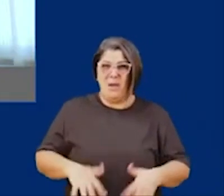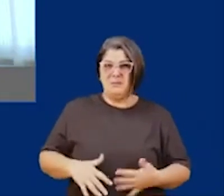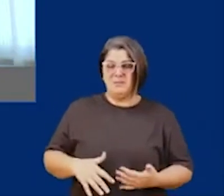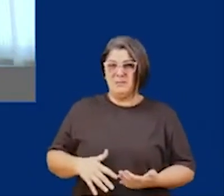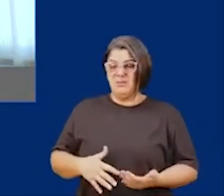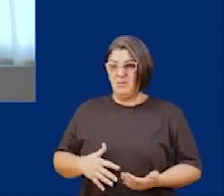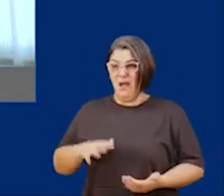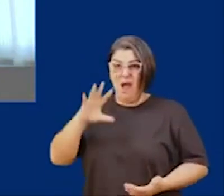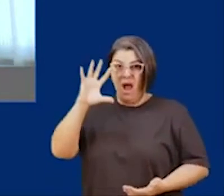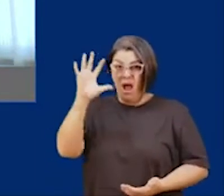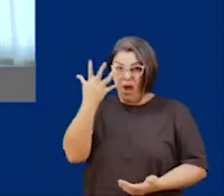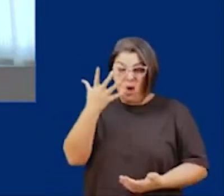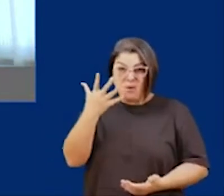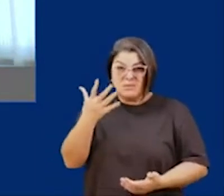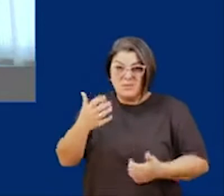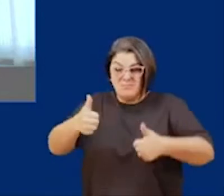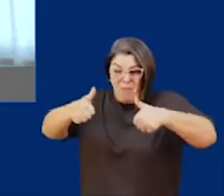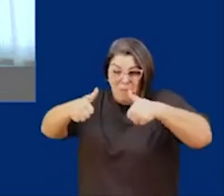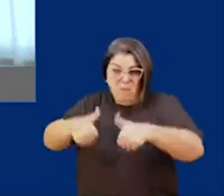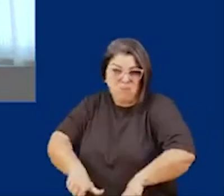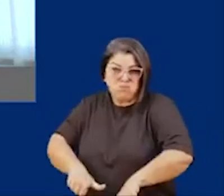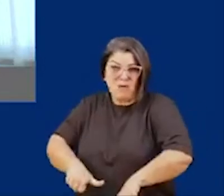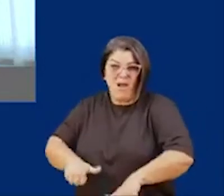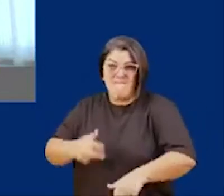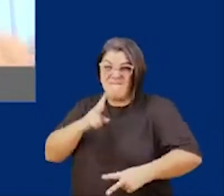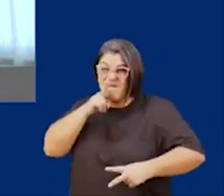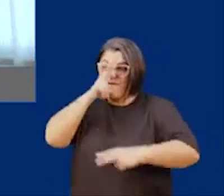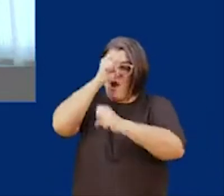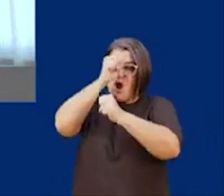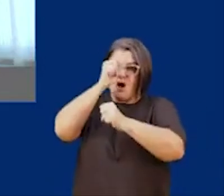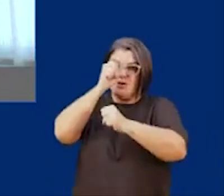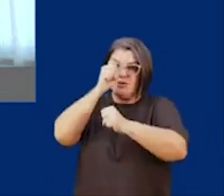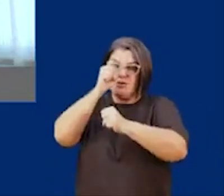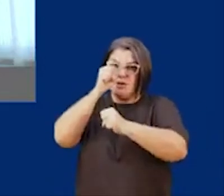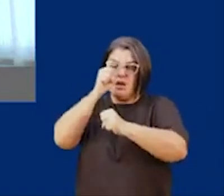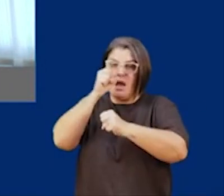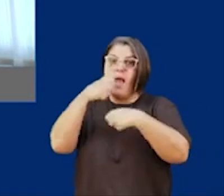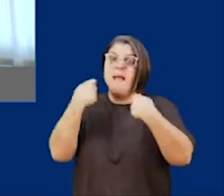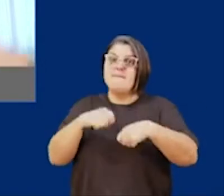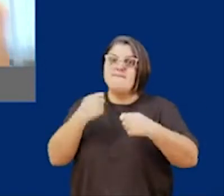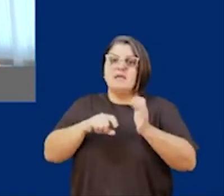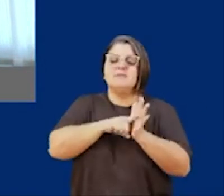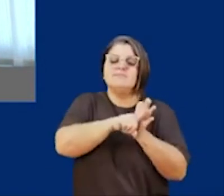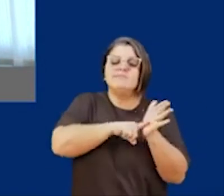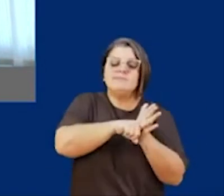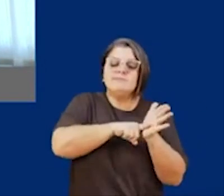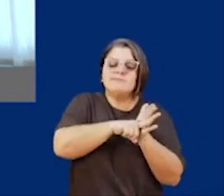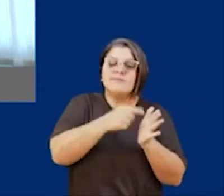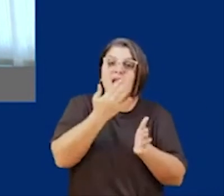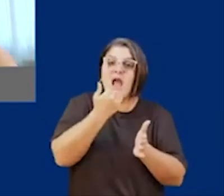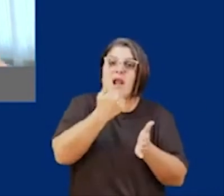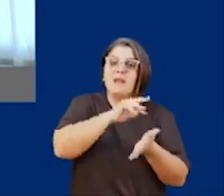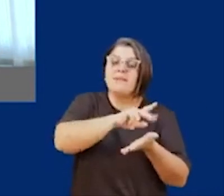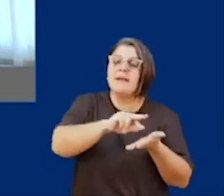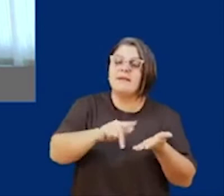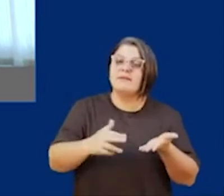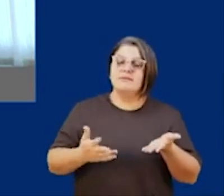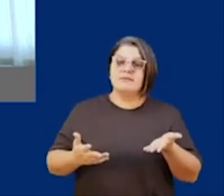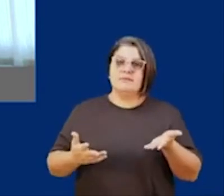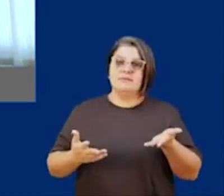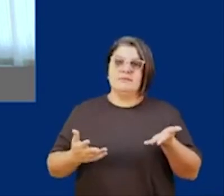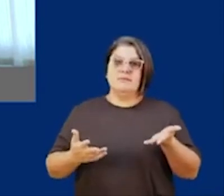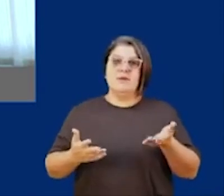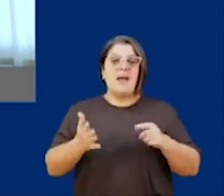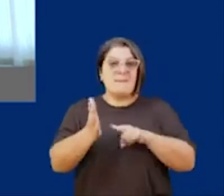muito agudo, né, ao contato com esse alimento, isso tem que ser investigado. Então, eu não sei exatamente quando a pessoa perguntou se ela estava falando